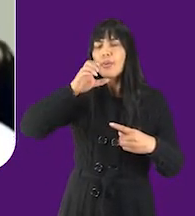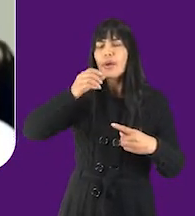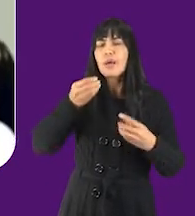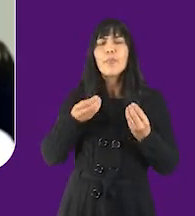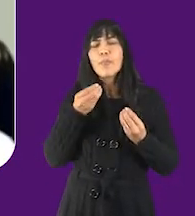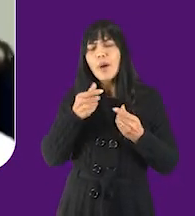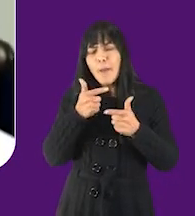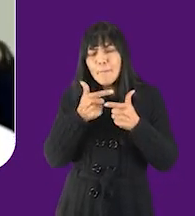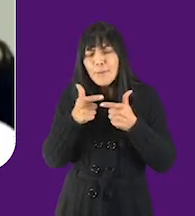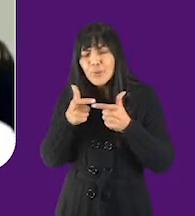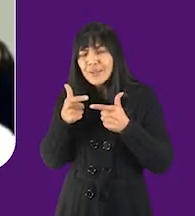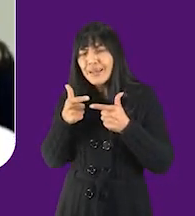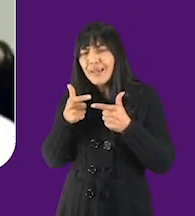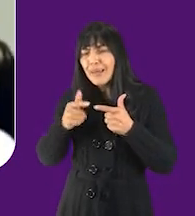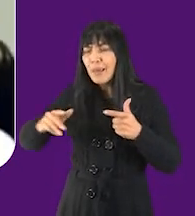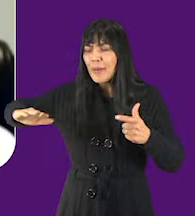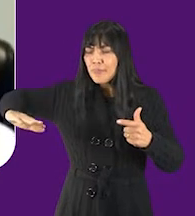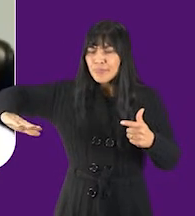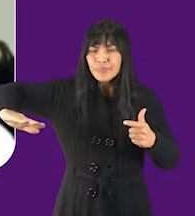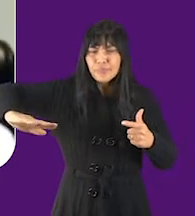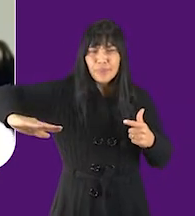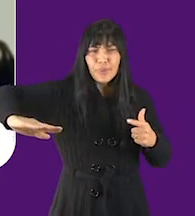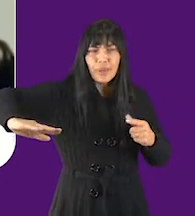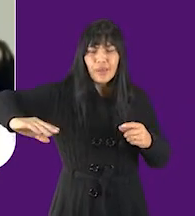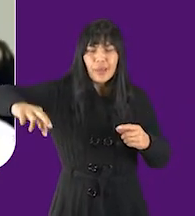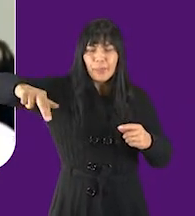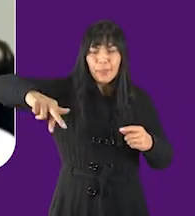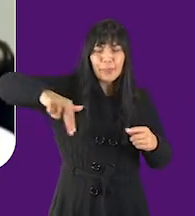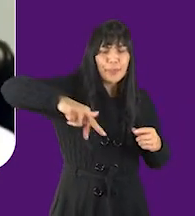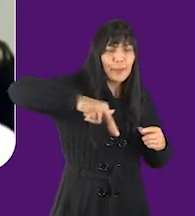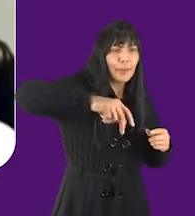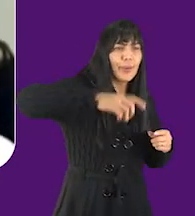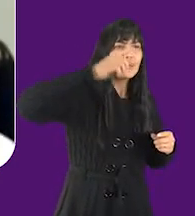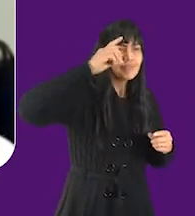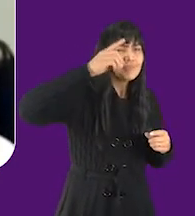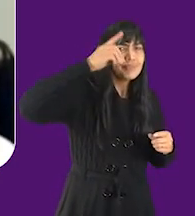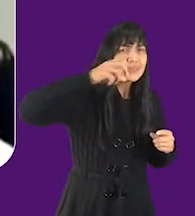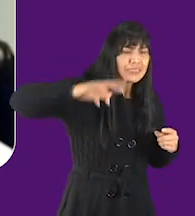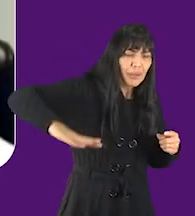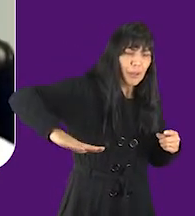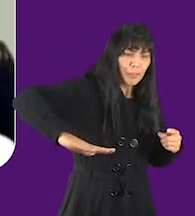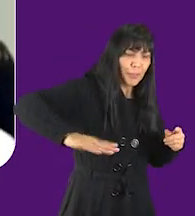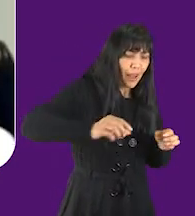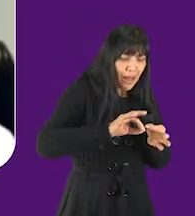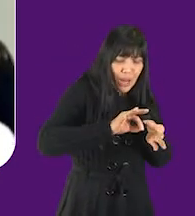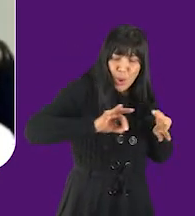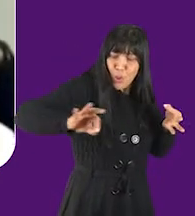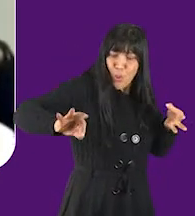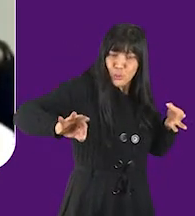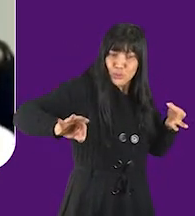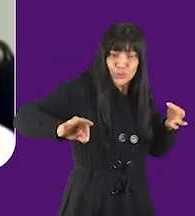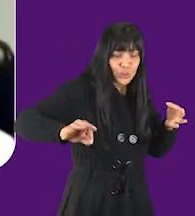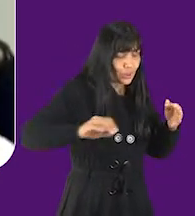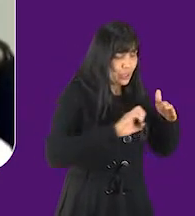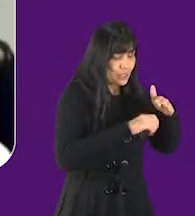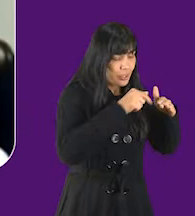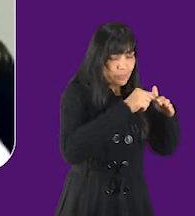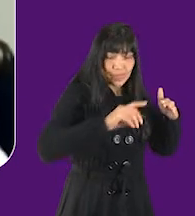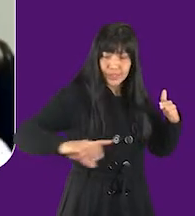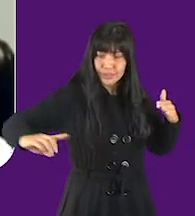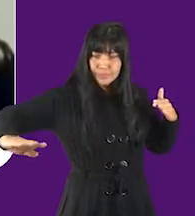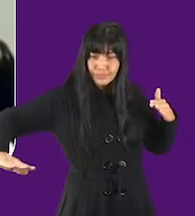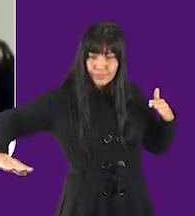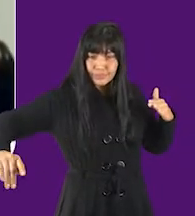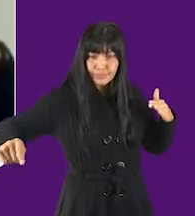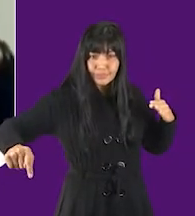perguntar indignado por que eu tinha que caminhar tanto, tão cedo na neve, né? Ele me respondeu indignado também, que era para que as pessoas que chegam